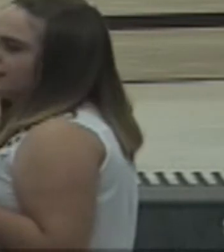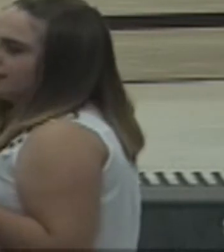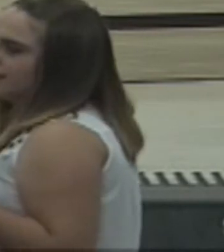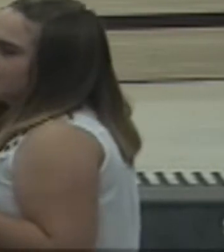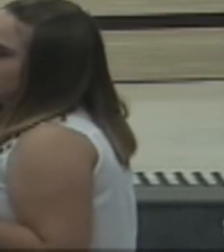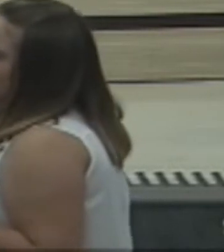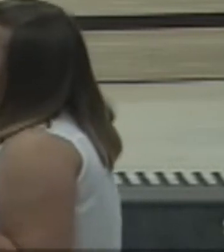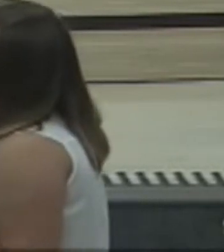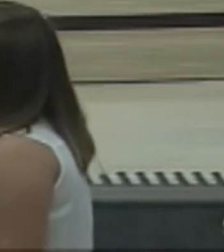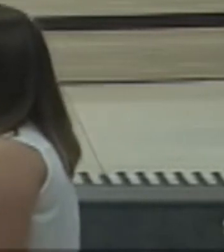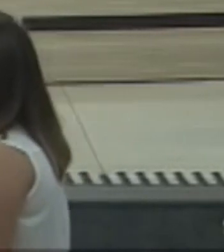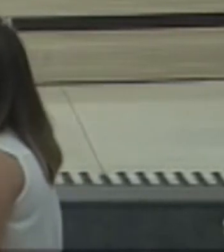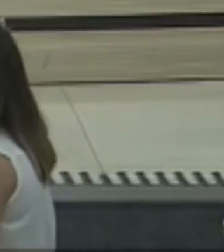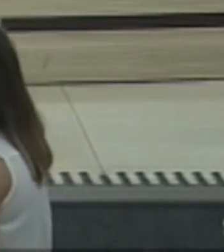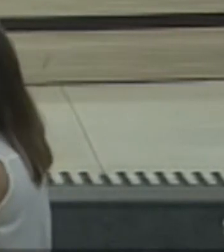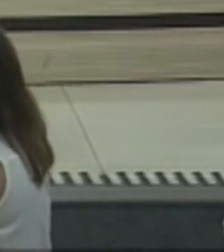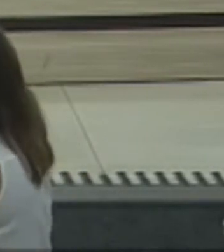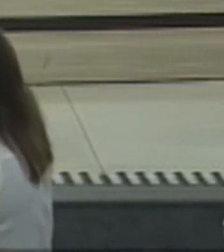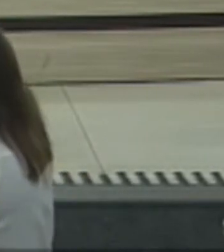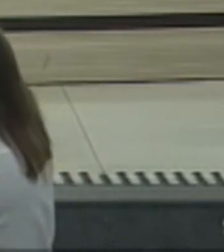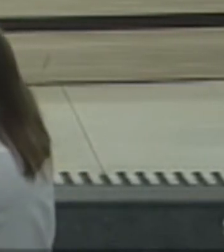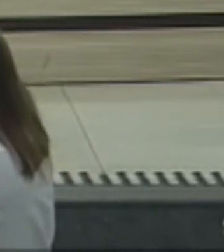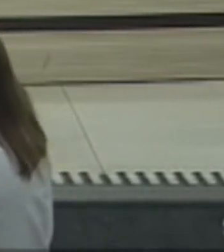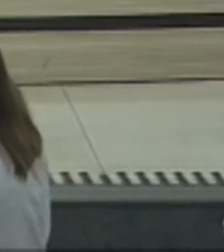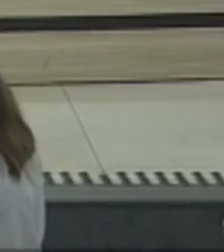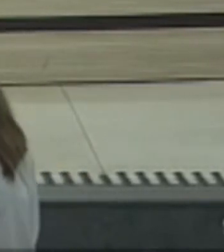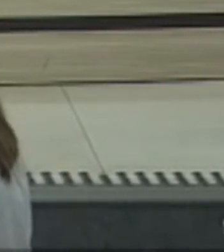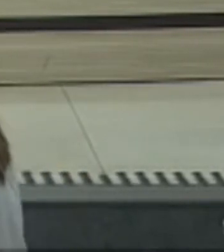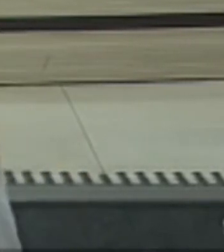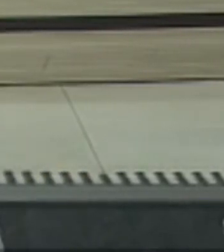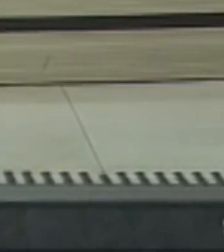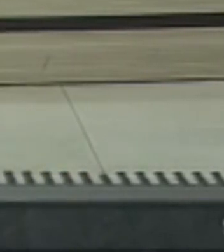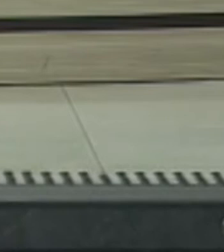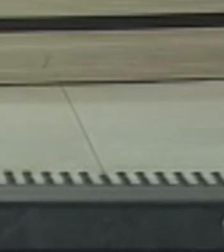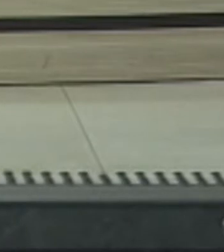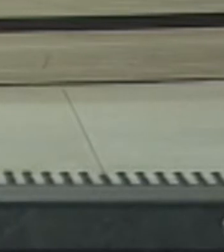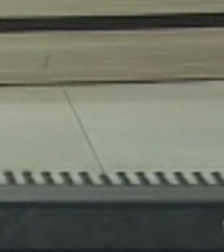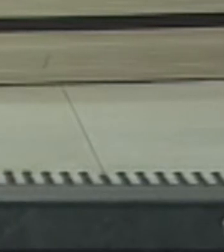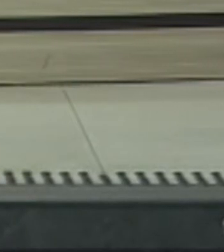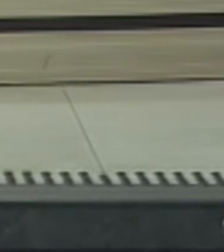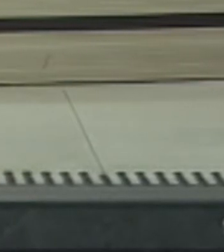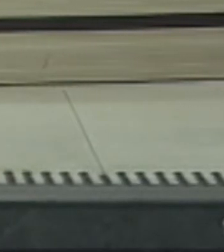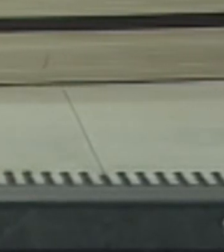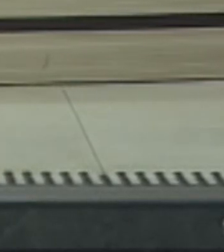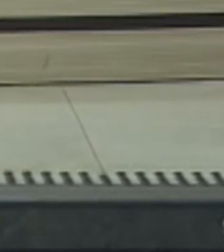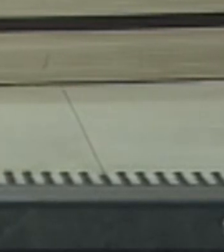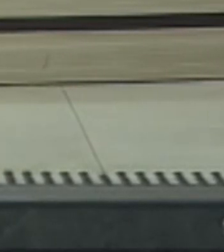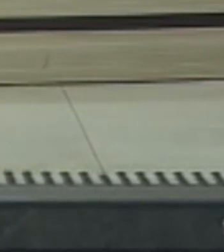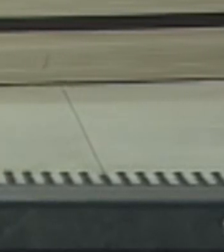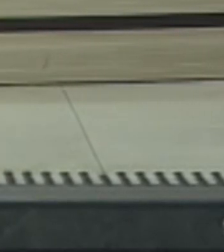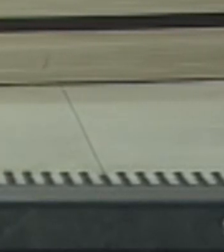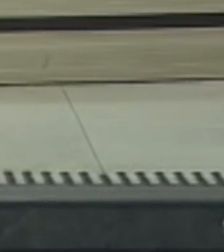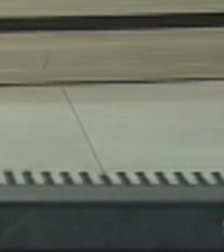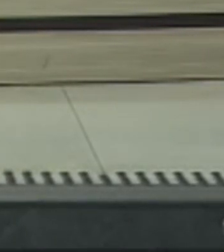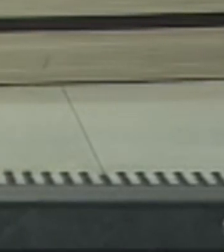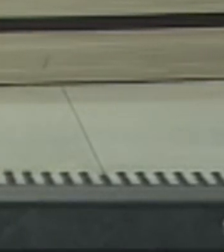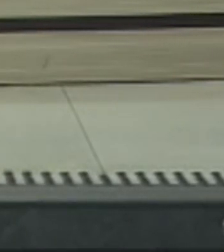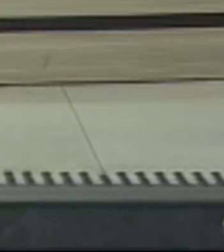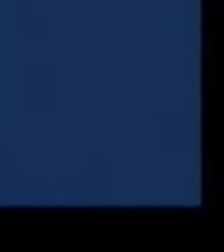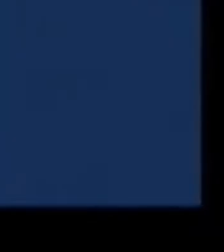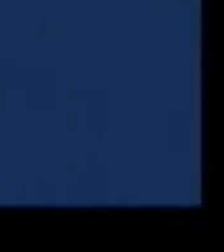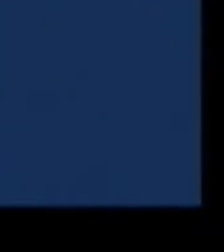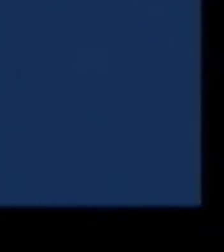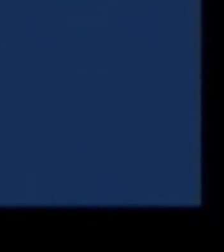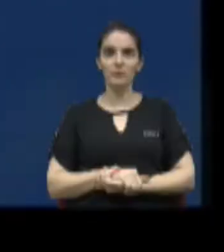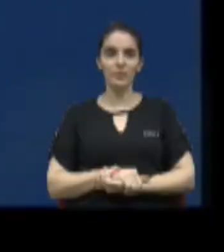Não havendo nenhum vereador para discutir, o projeto de lei ele vai à votação. E o painel está aberto, senhores